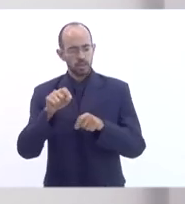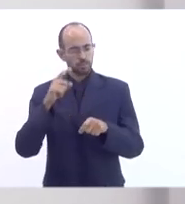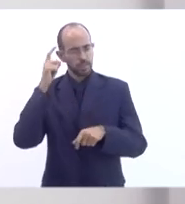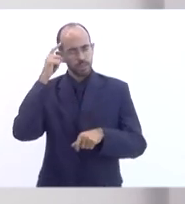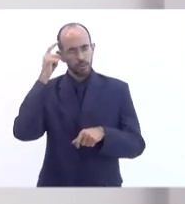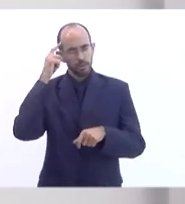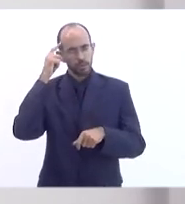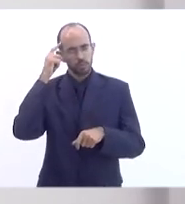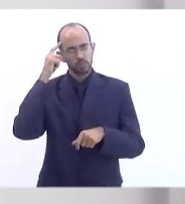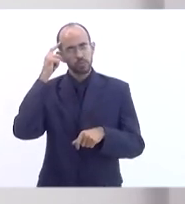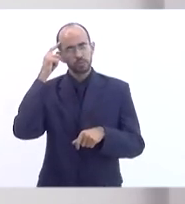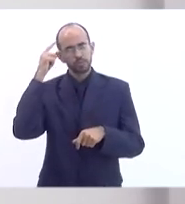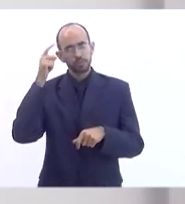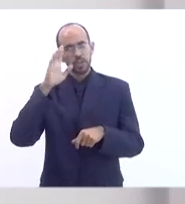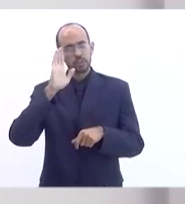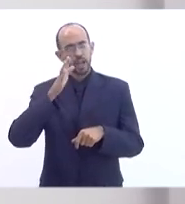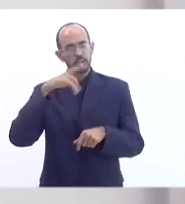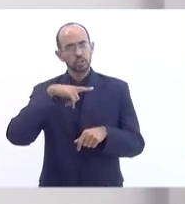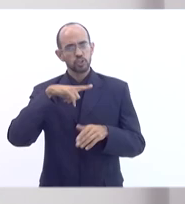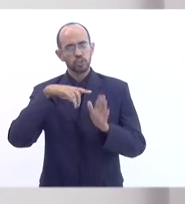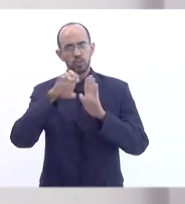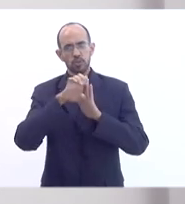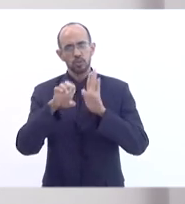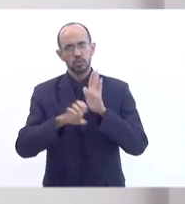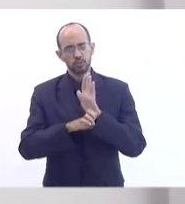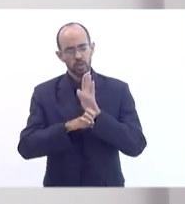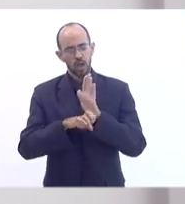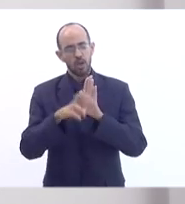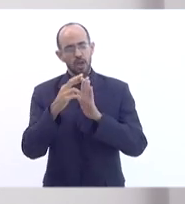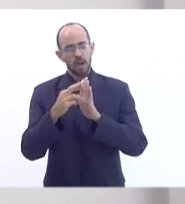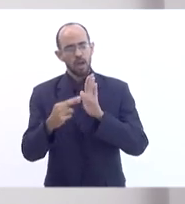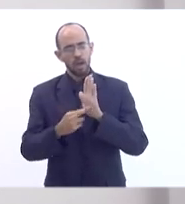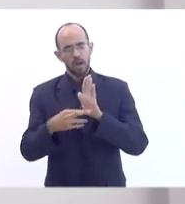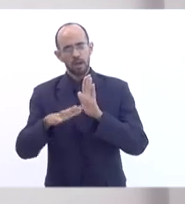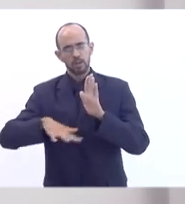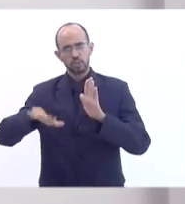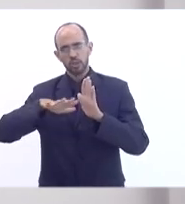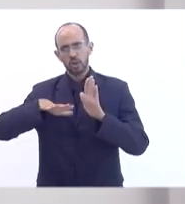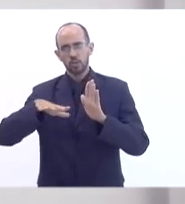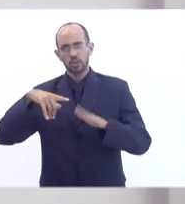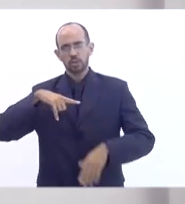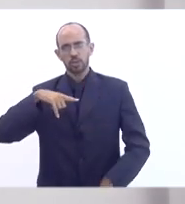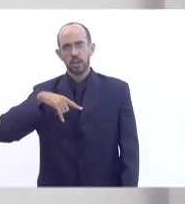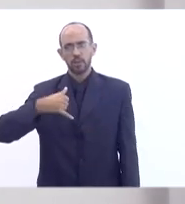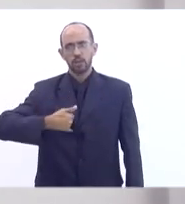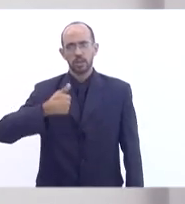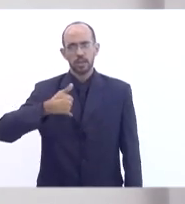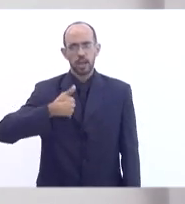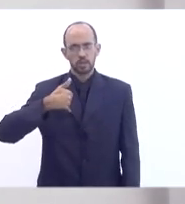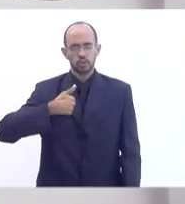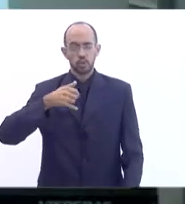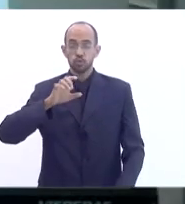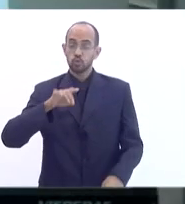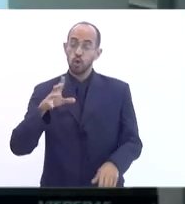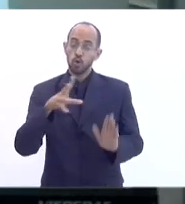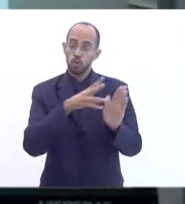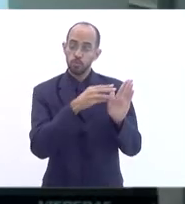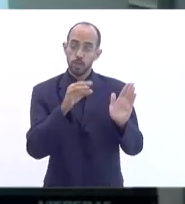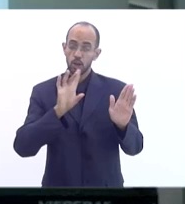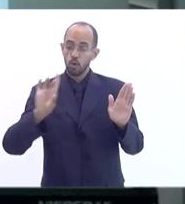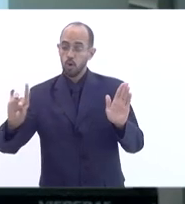edital estava explícito no requisito geral quadro ter idade Então eu só transcrevi aqui